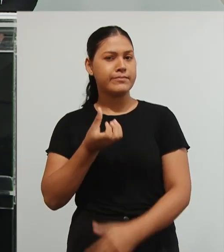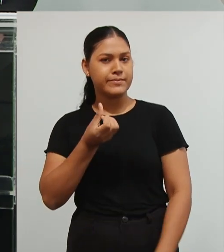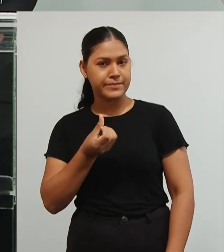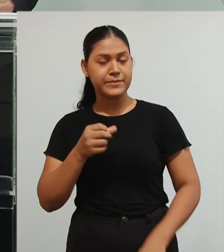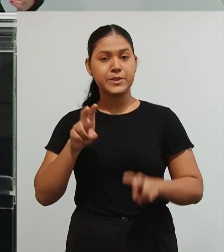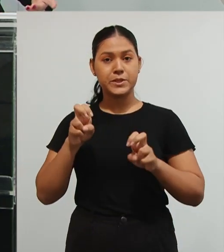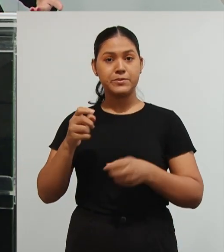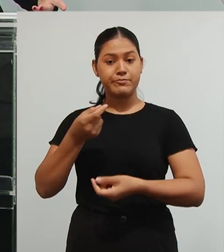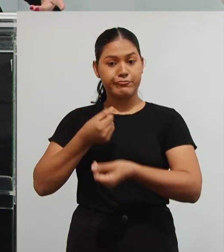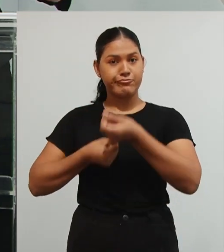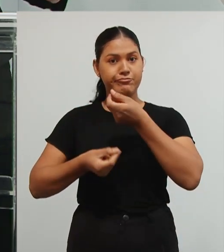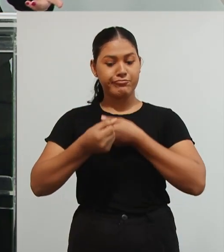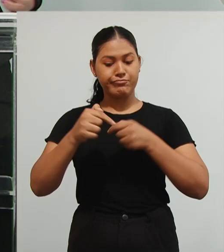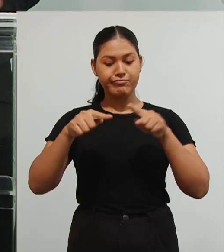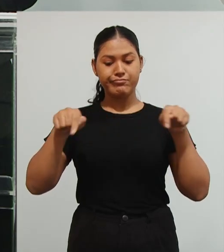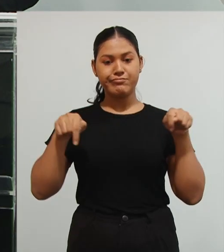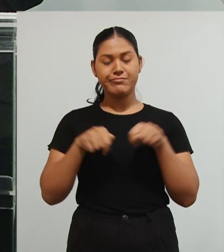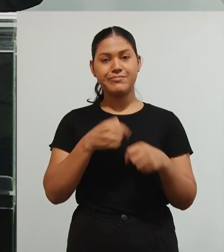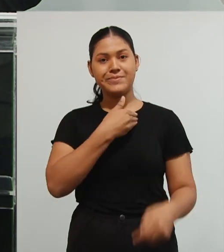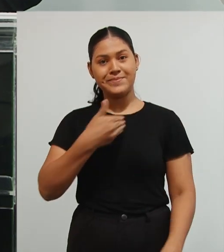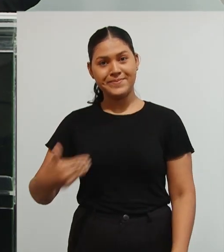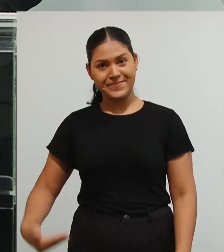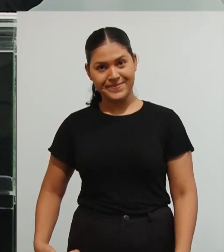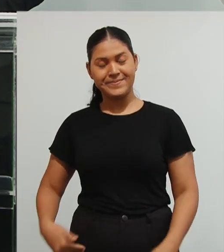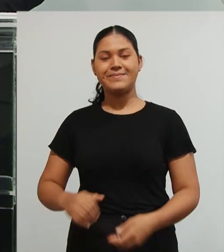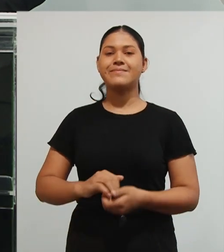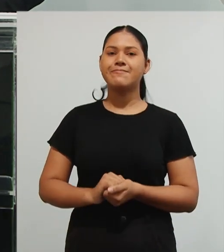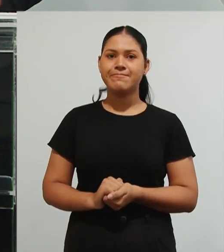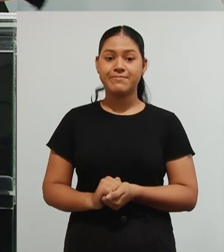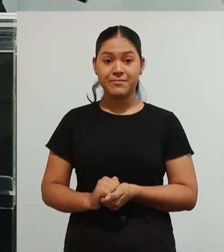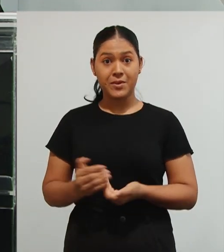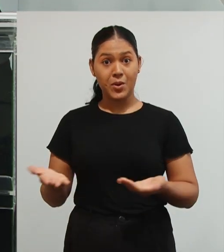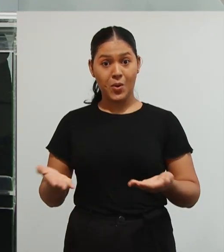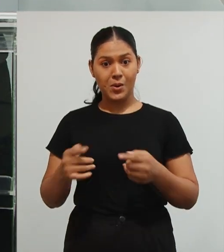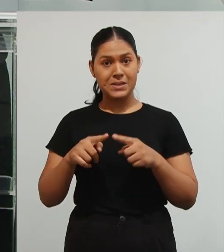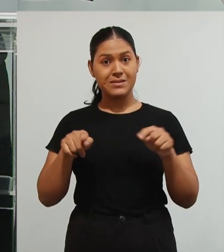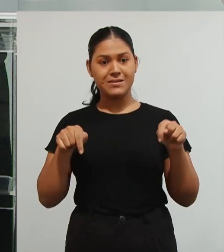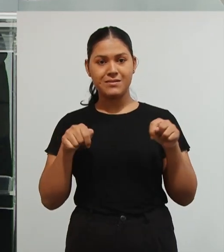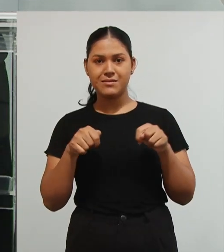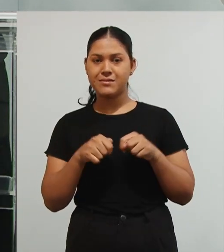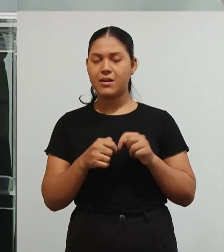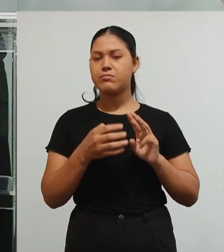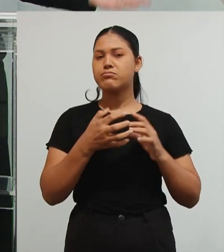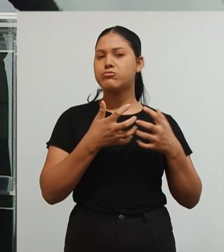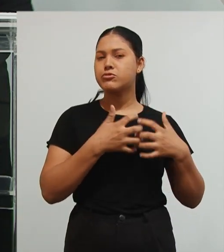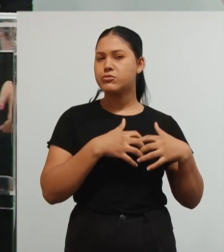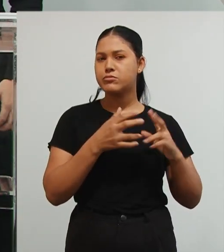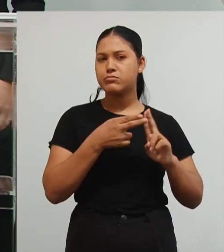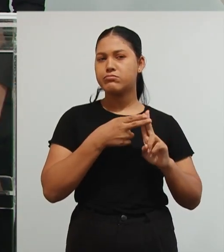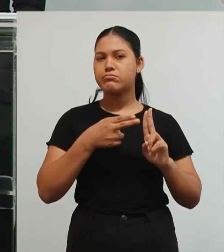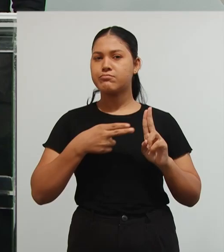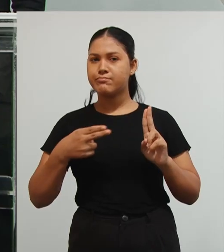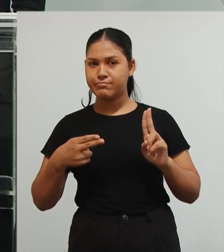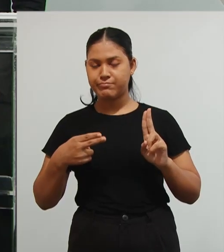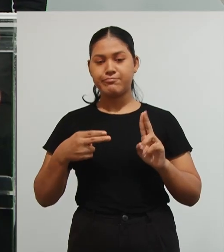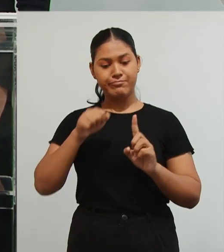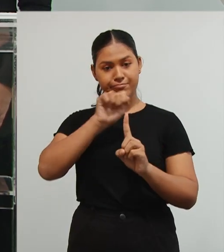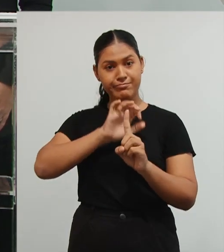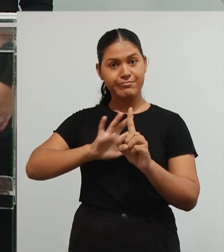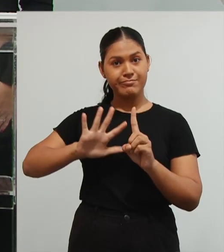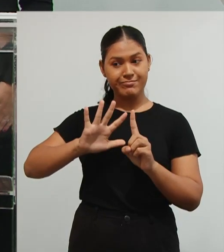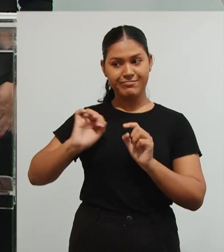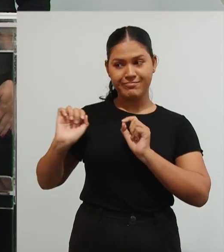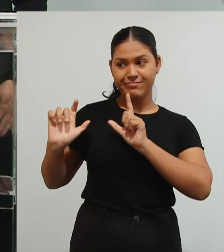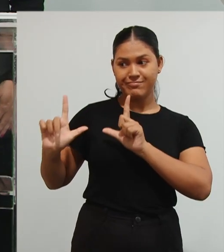Público. Estou aqui no estúdio do IFRO, Campus Porto Velho, Zona Norte. Ao fundo a gente tem essa tela branca, essa nossa tela